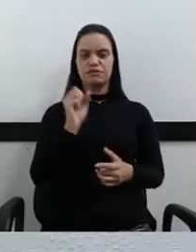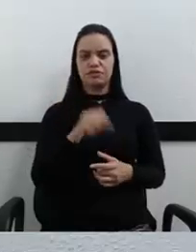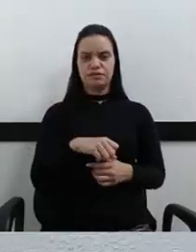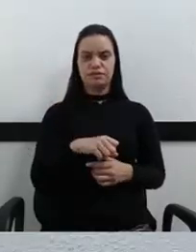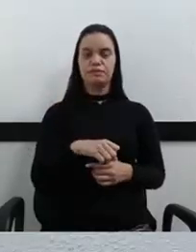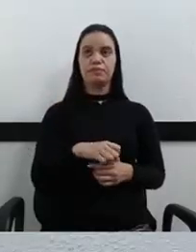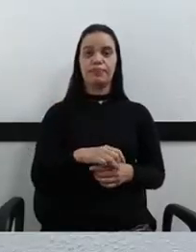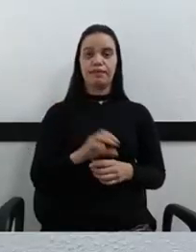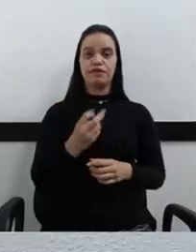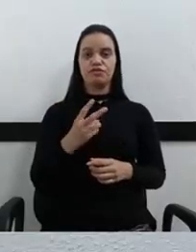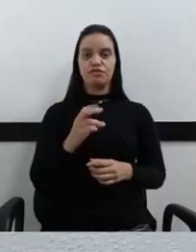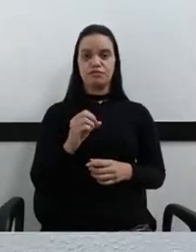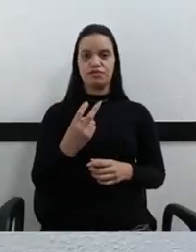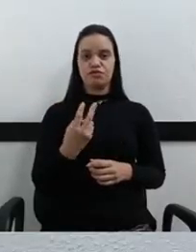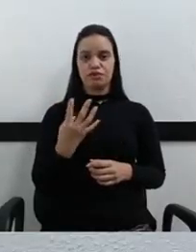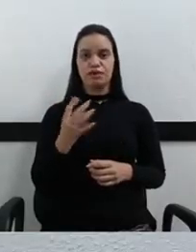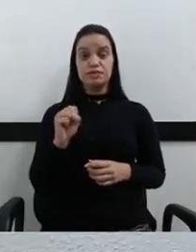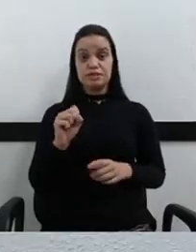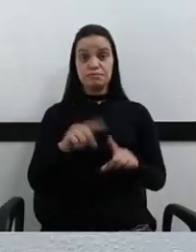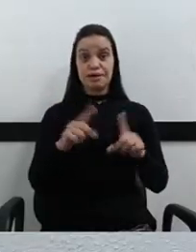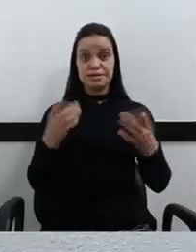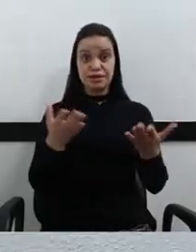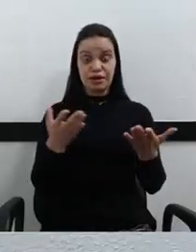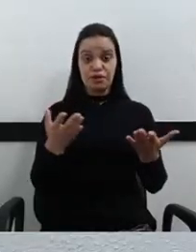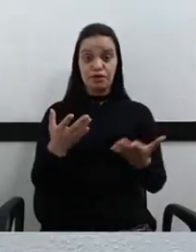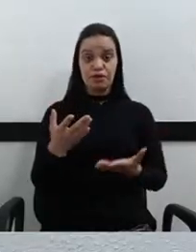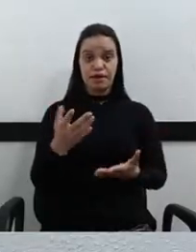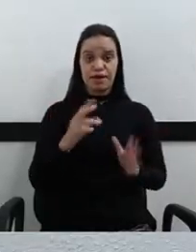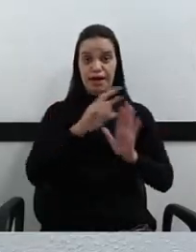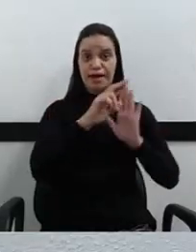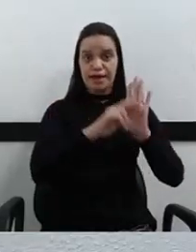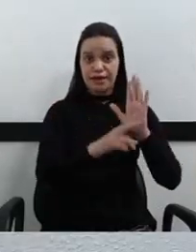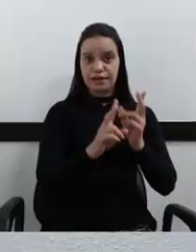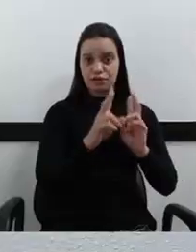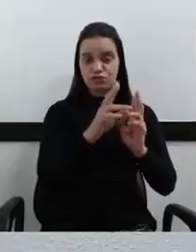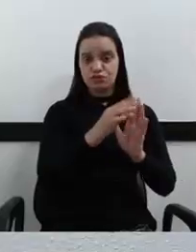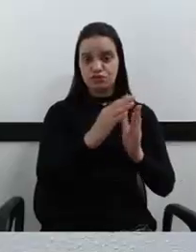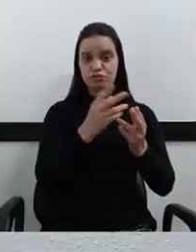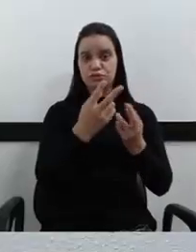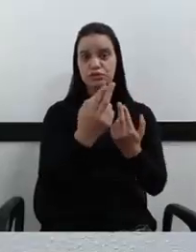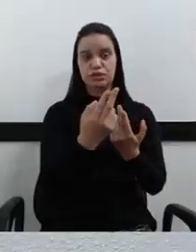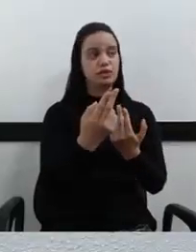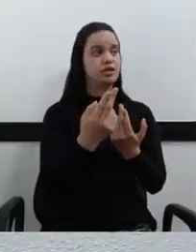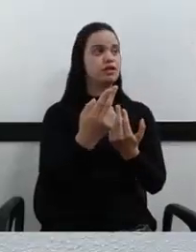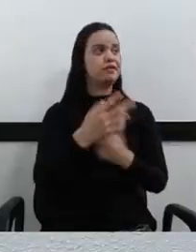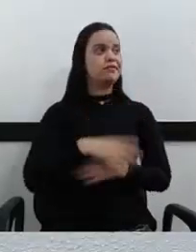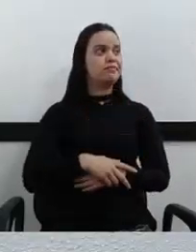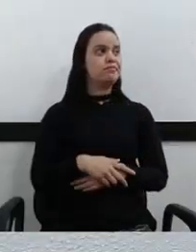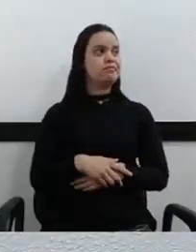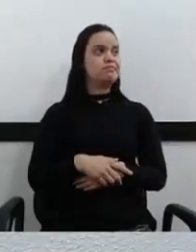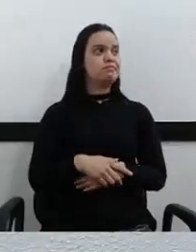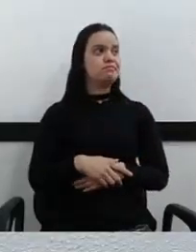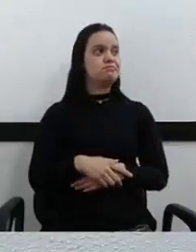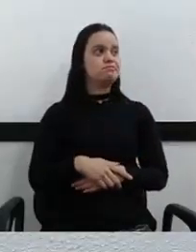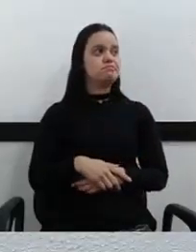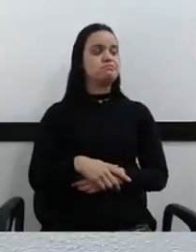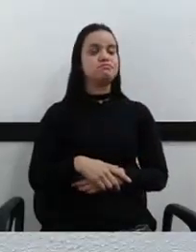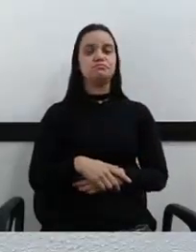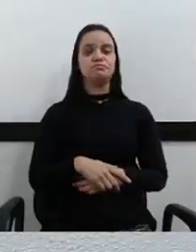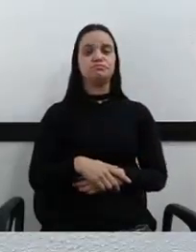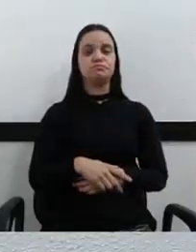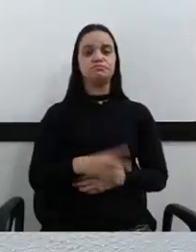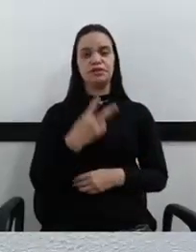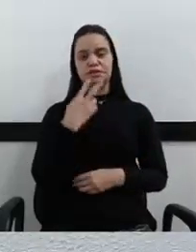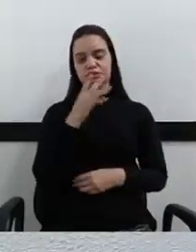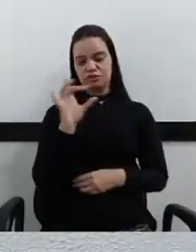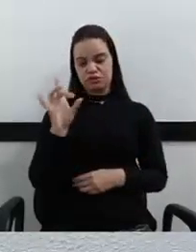ok, agora, mas assim, da mesma regra, tá? As coordenações vão indeferir e mandar para o DRH, tá? Mas